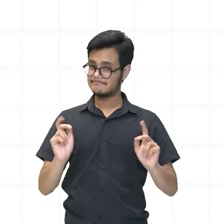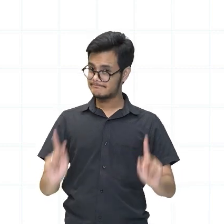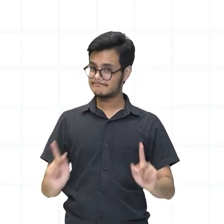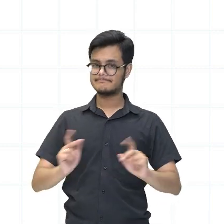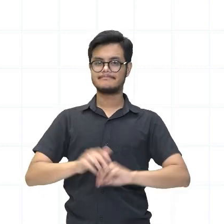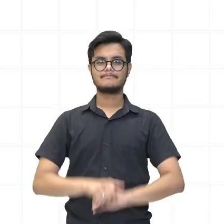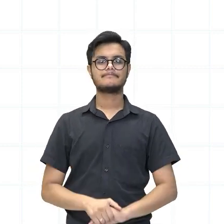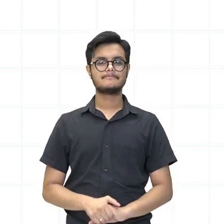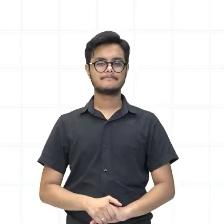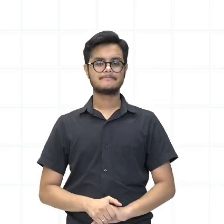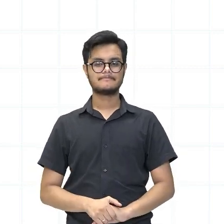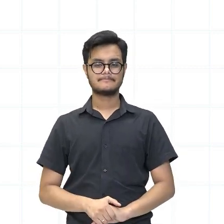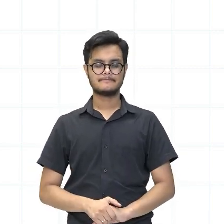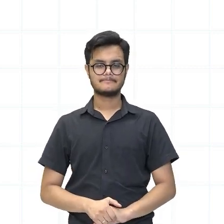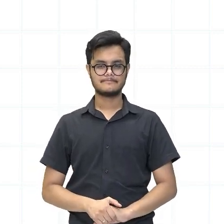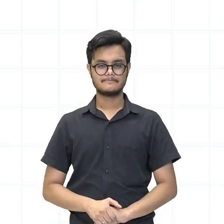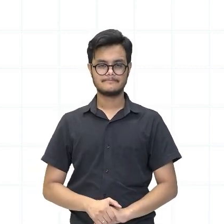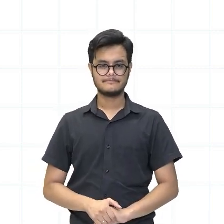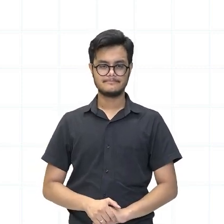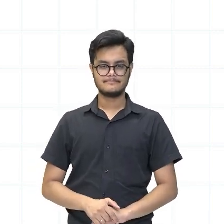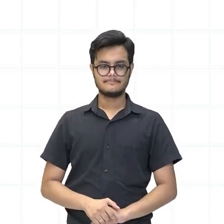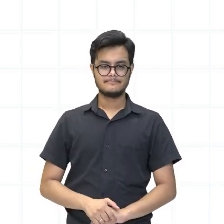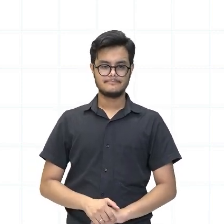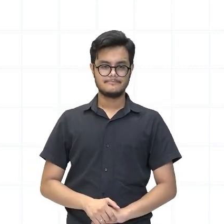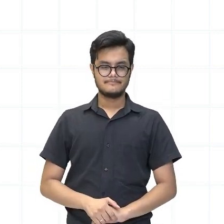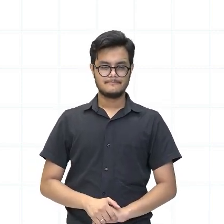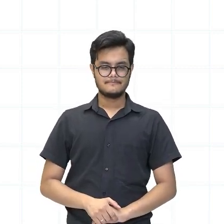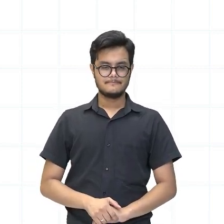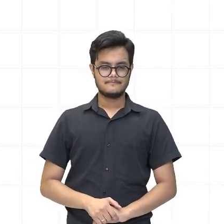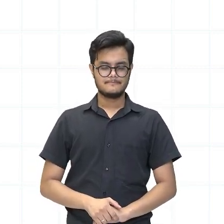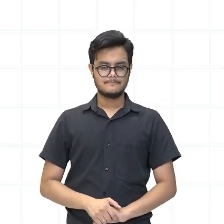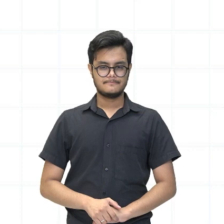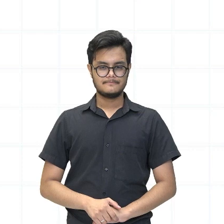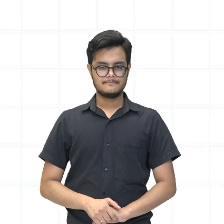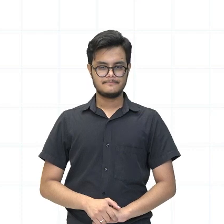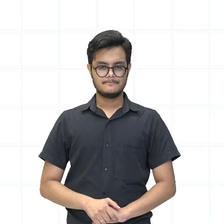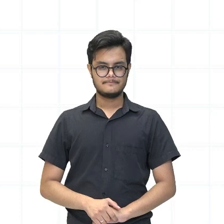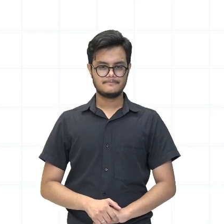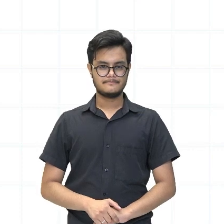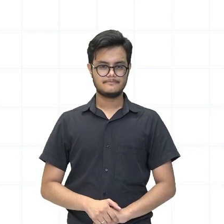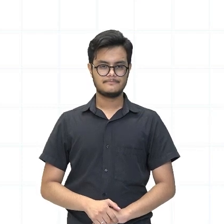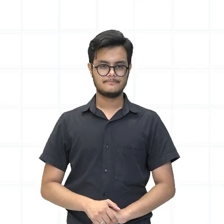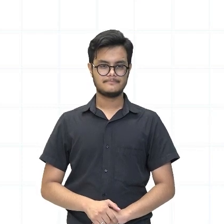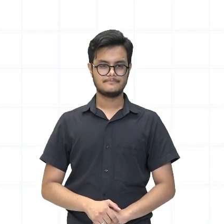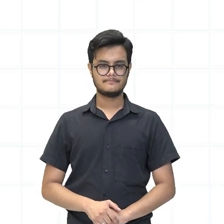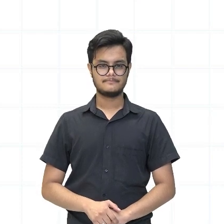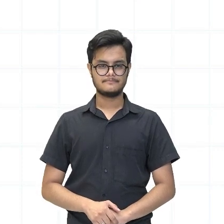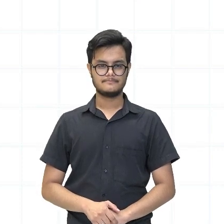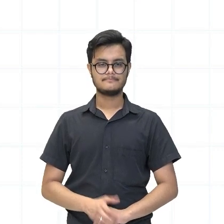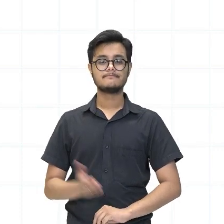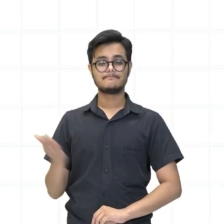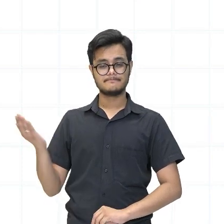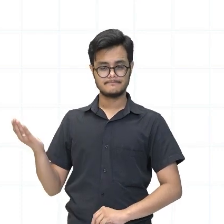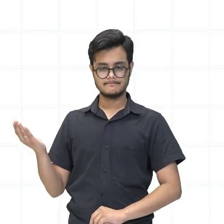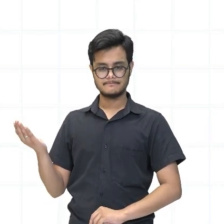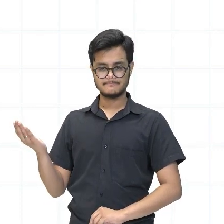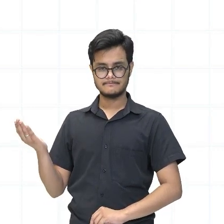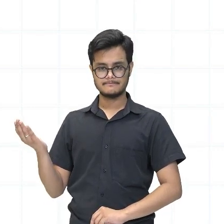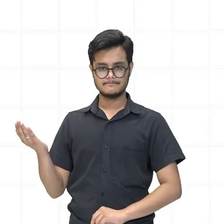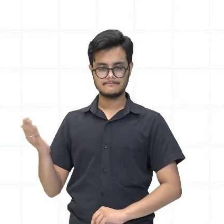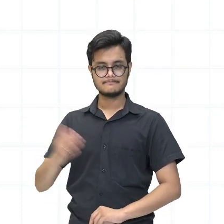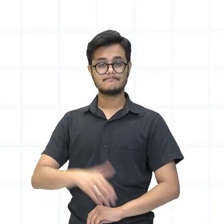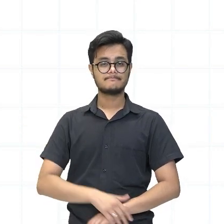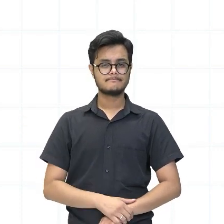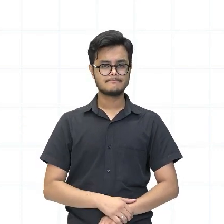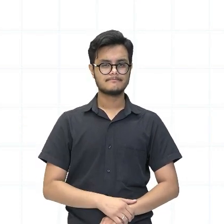periféricas com as mudanças climáticas. Colocando aí para vocês os nossos intertítulos, na verdade, o primeiro deles aí, racismo